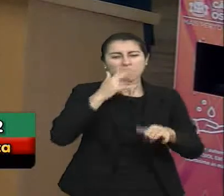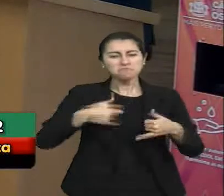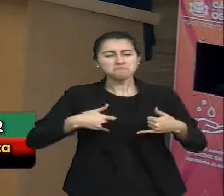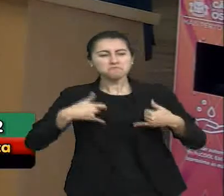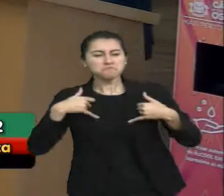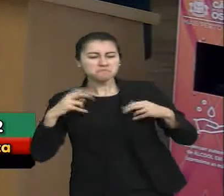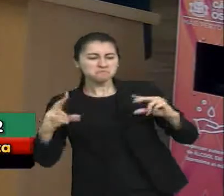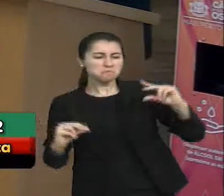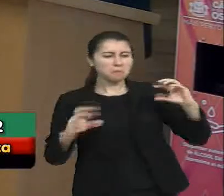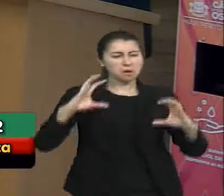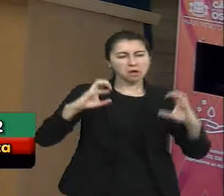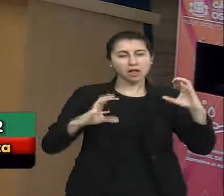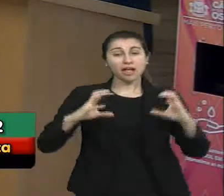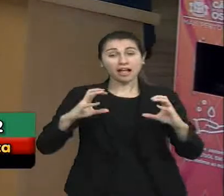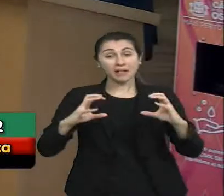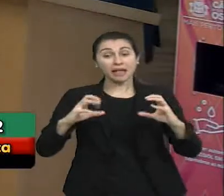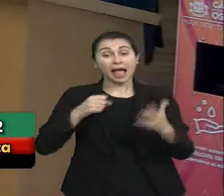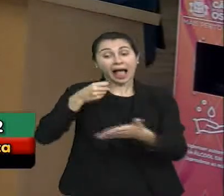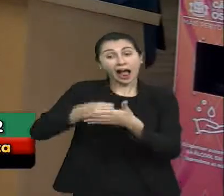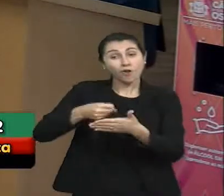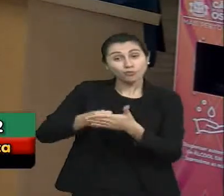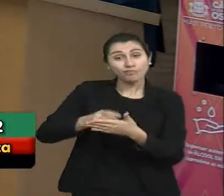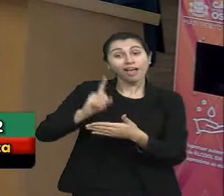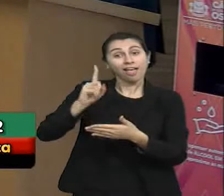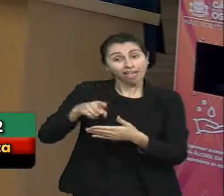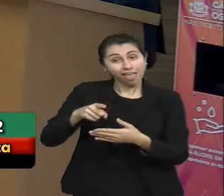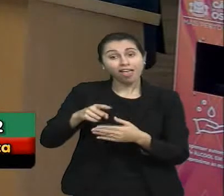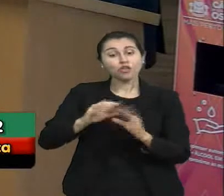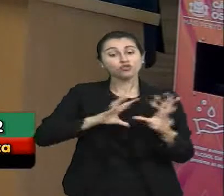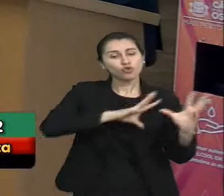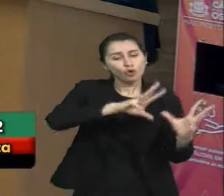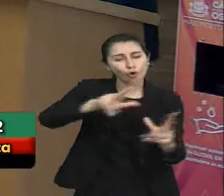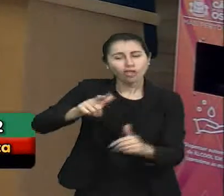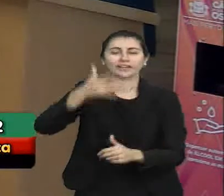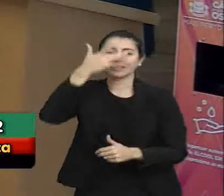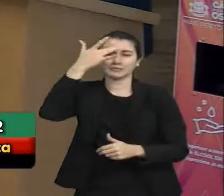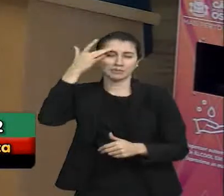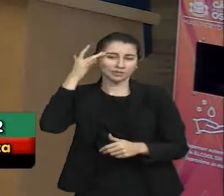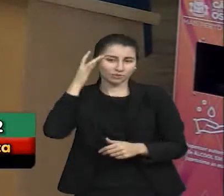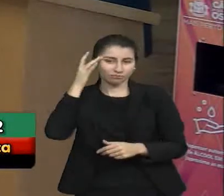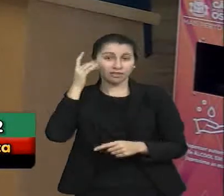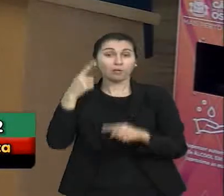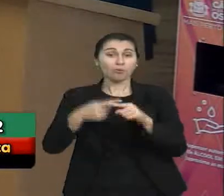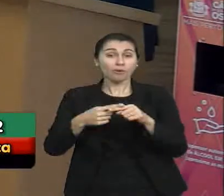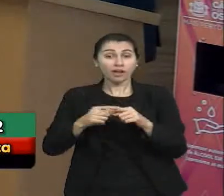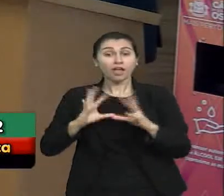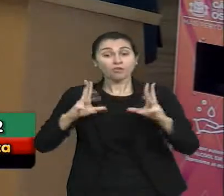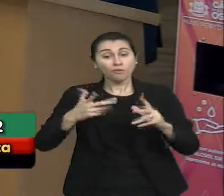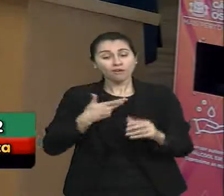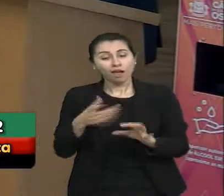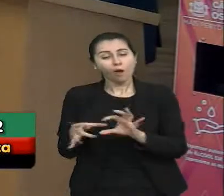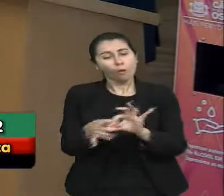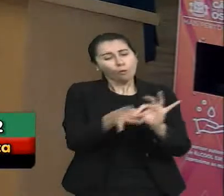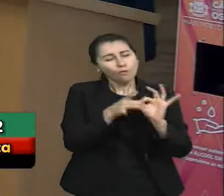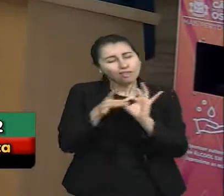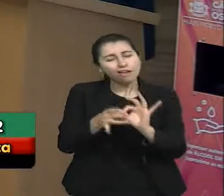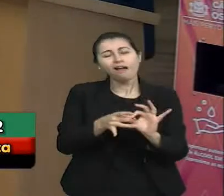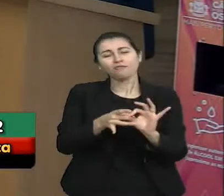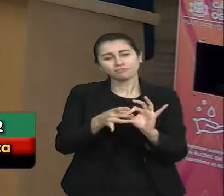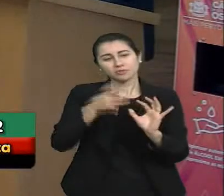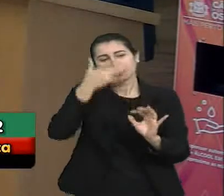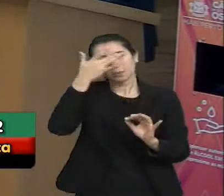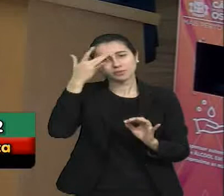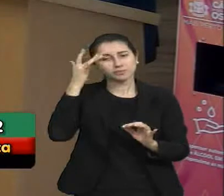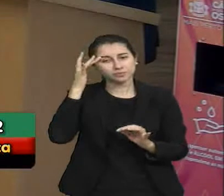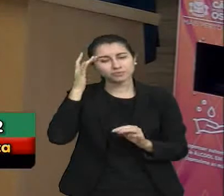ela é coletiva. A luta, ela se dá por meio da união de pessoas. E a luta se